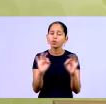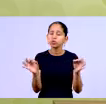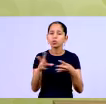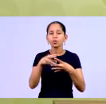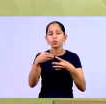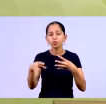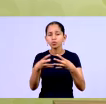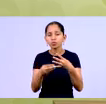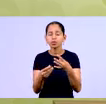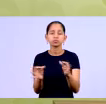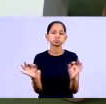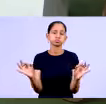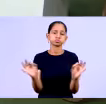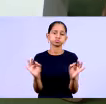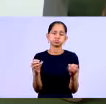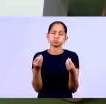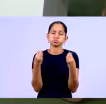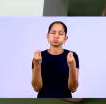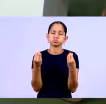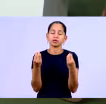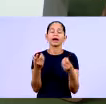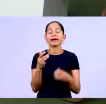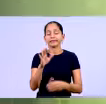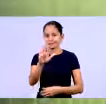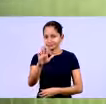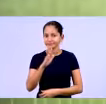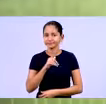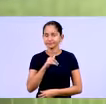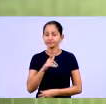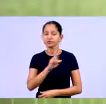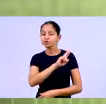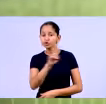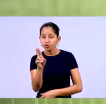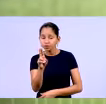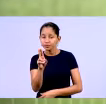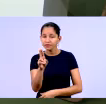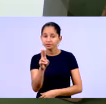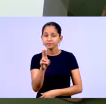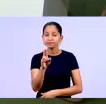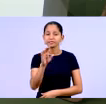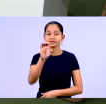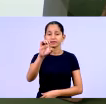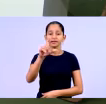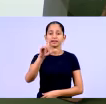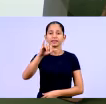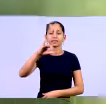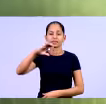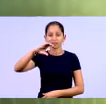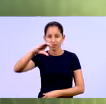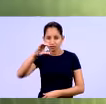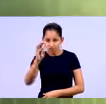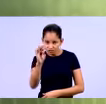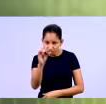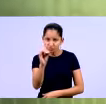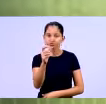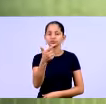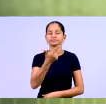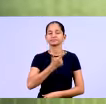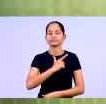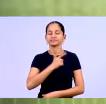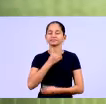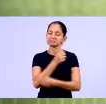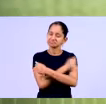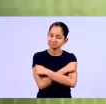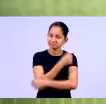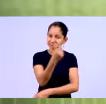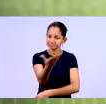ao mercado? Certo, perfeito. Olha, como é que é o nome? Elício? Elício. Elício, forte abraço para você. Deixa eu